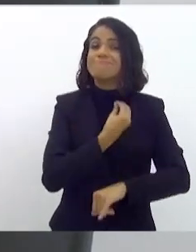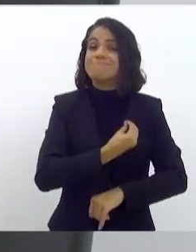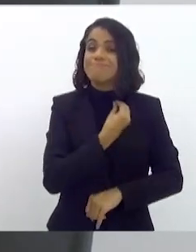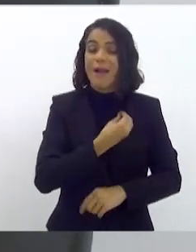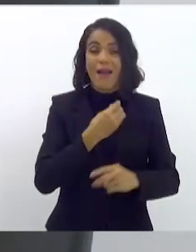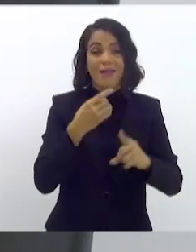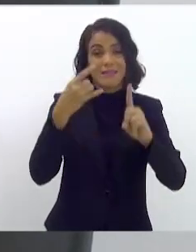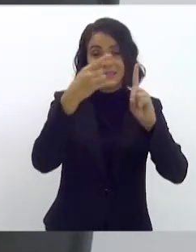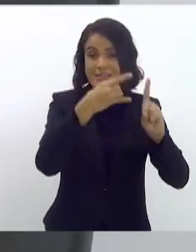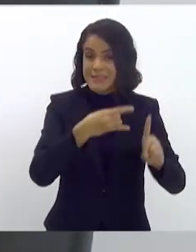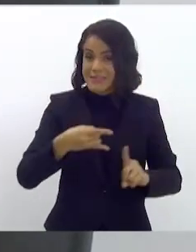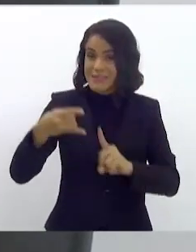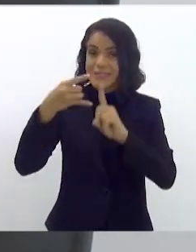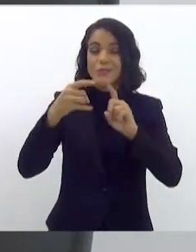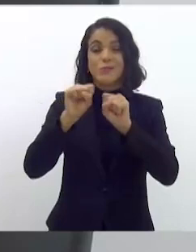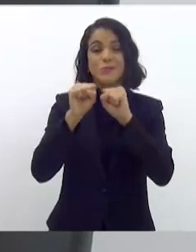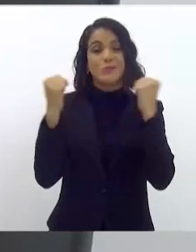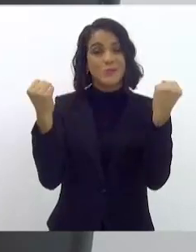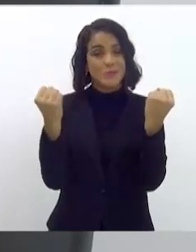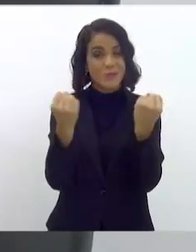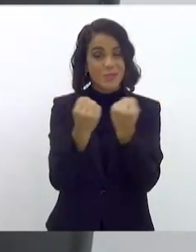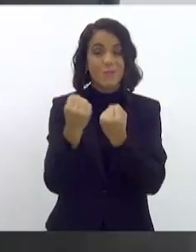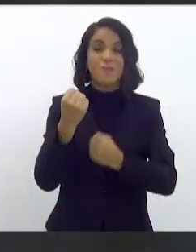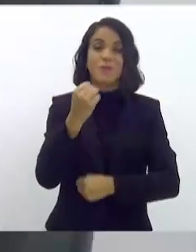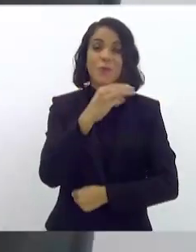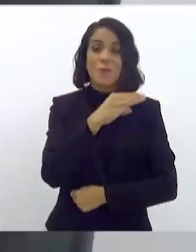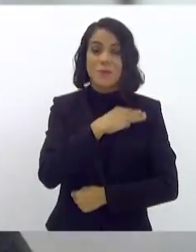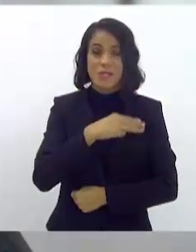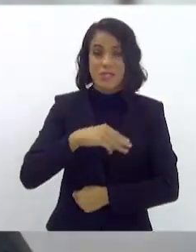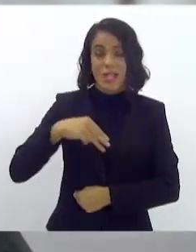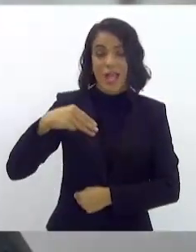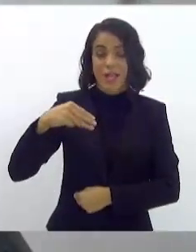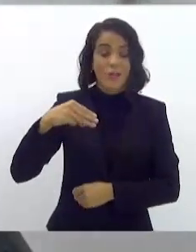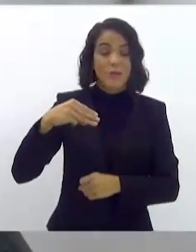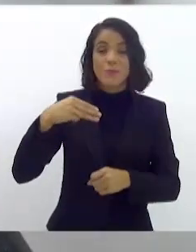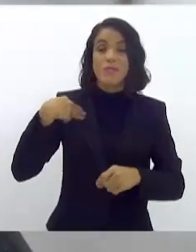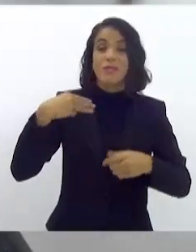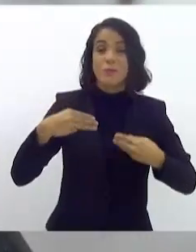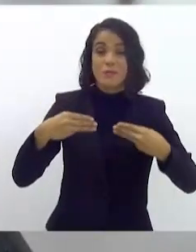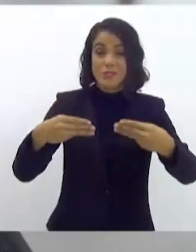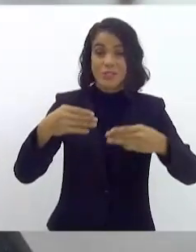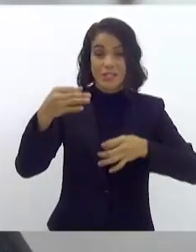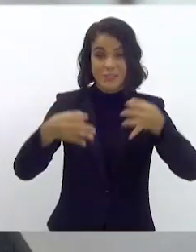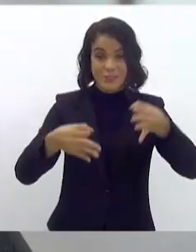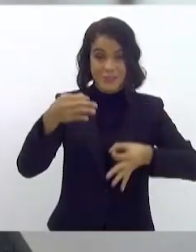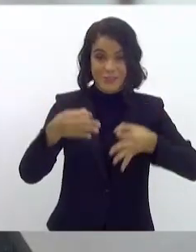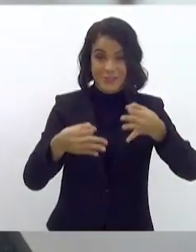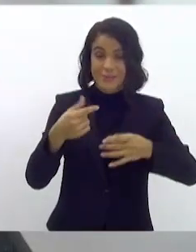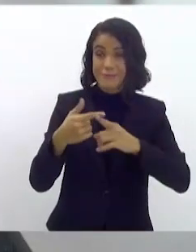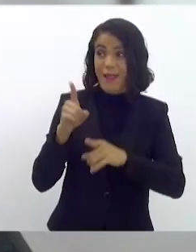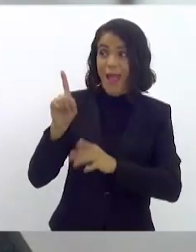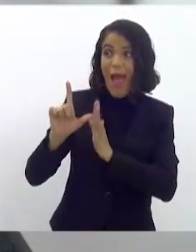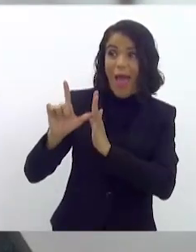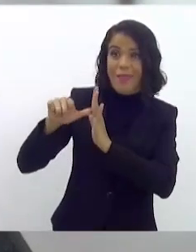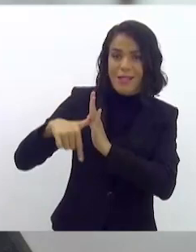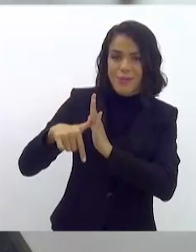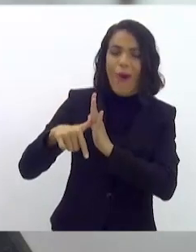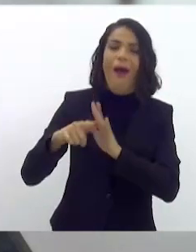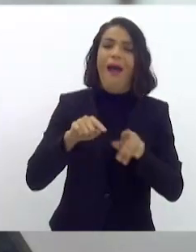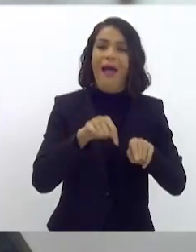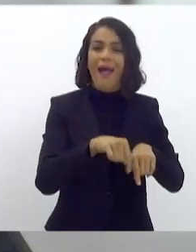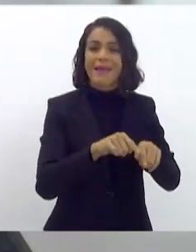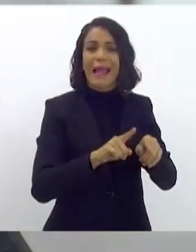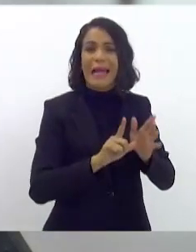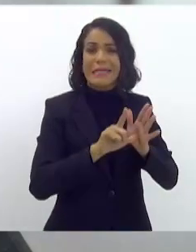sistema remoto de um seminário no Ministério da Justiça, o que a impediu de estar aqui, porque lá atrasou e ela acabou